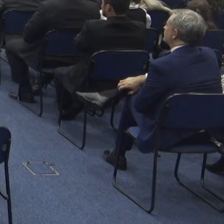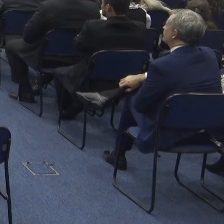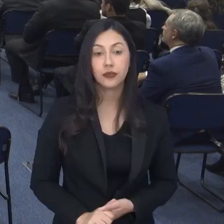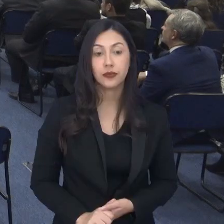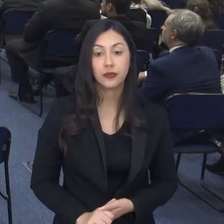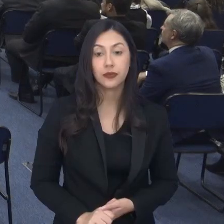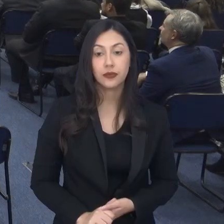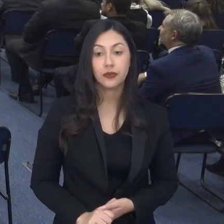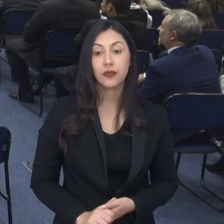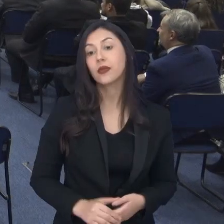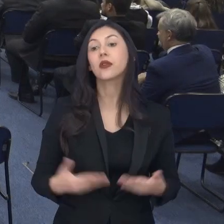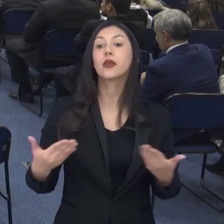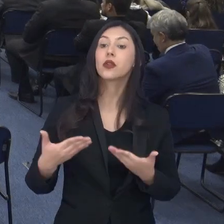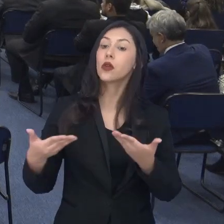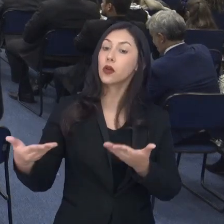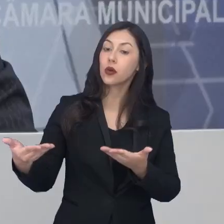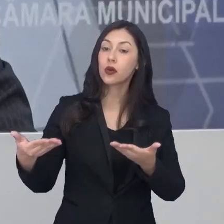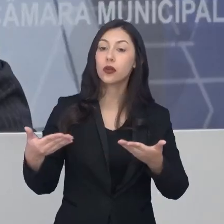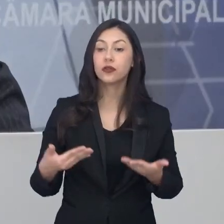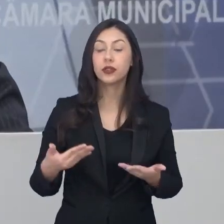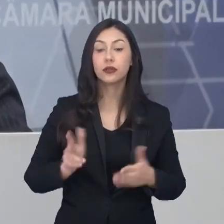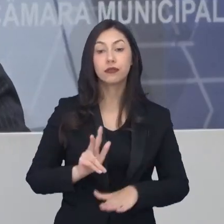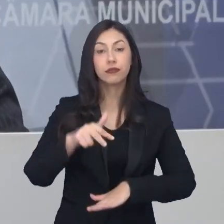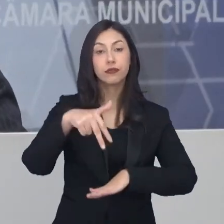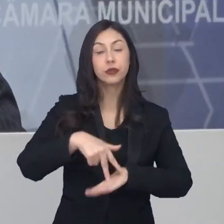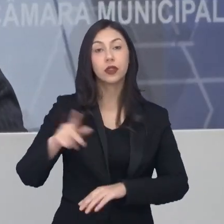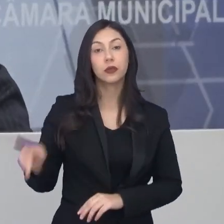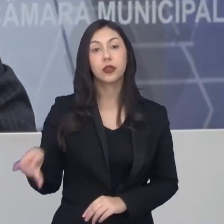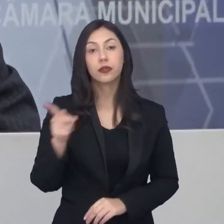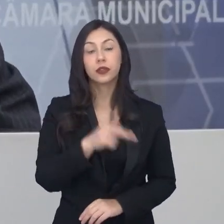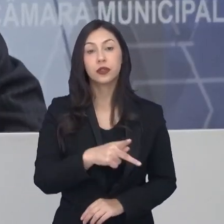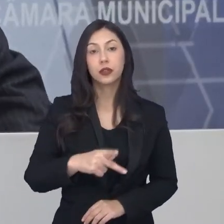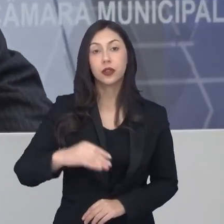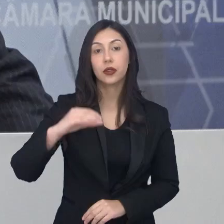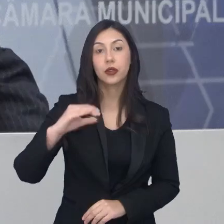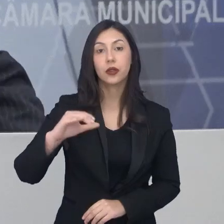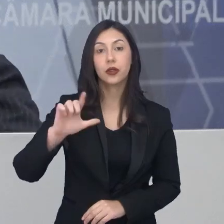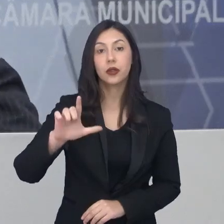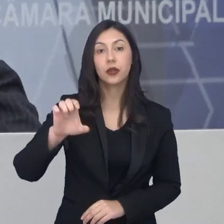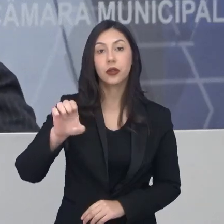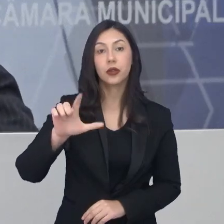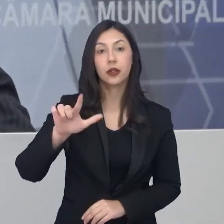Neste momento, convidamos para se pronunciar o professor Clélio Marcondes Filho.